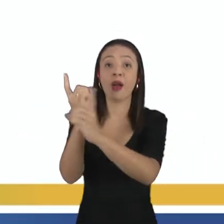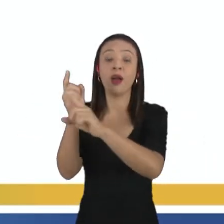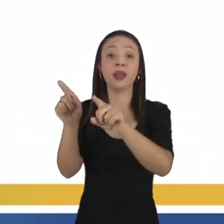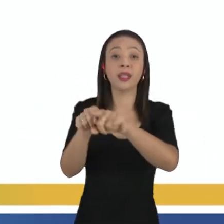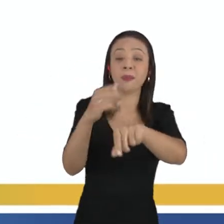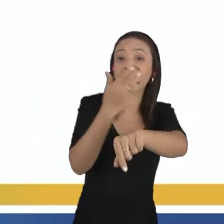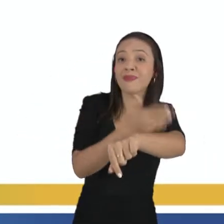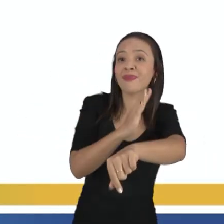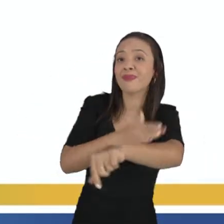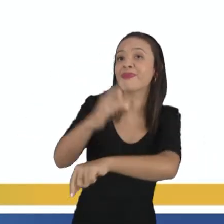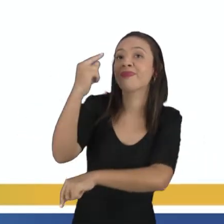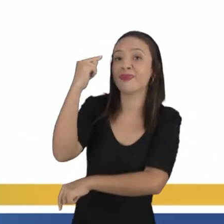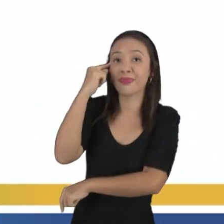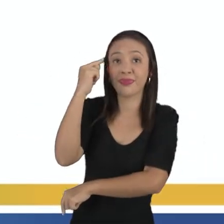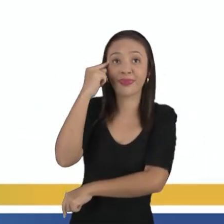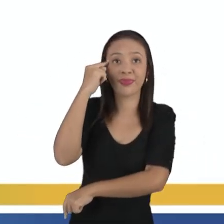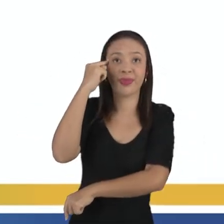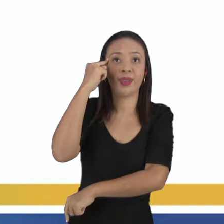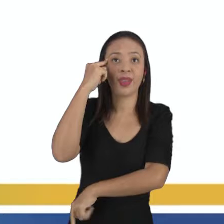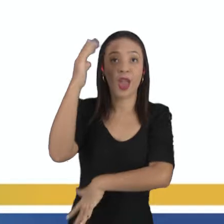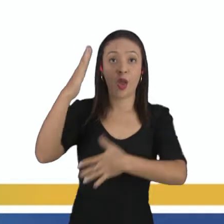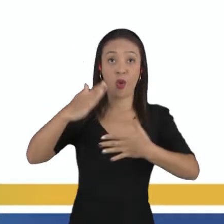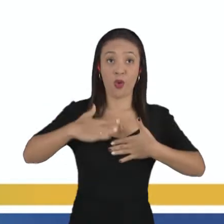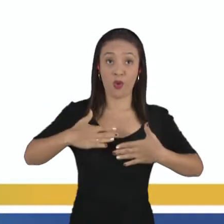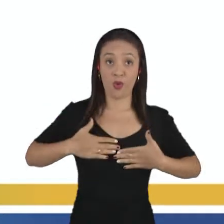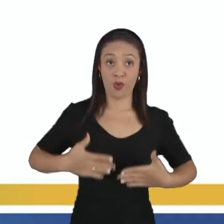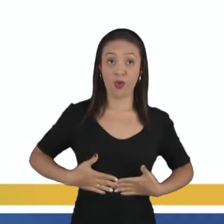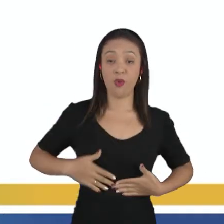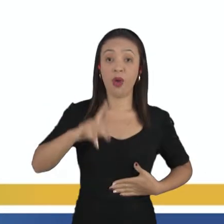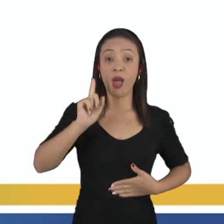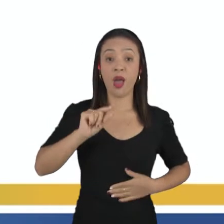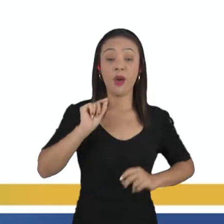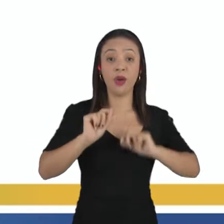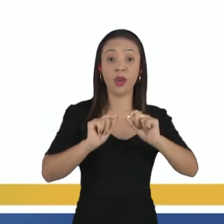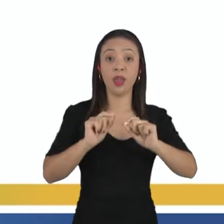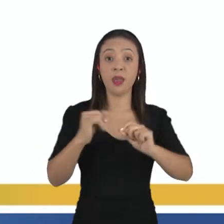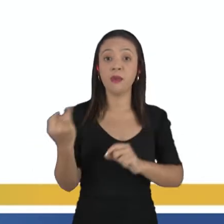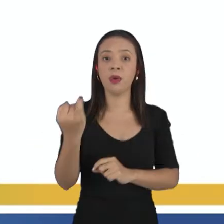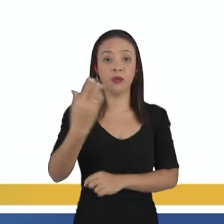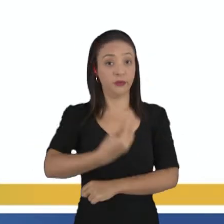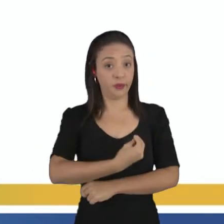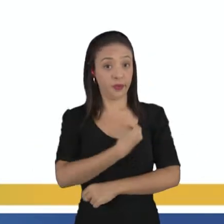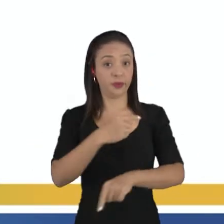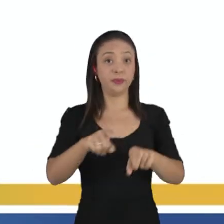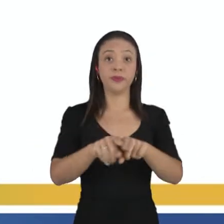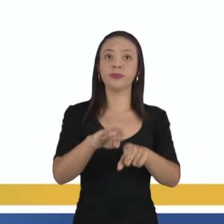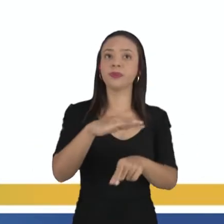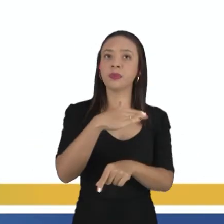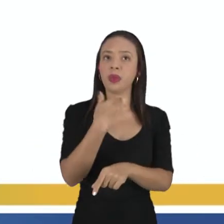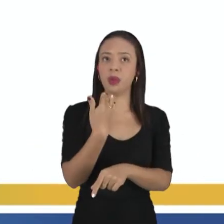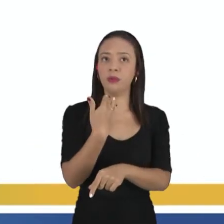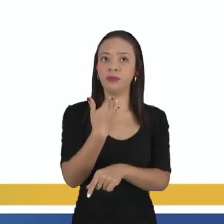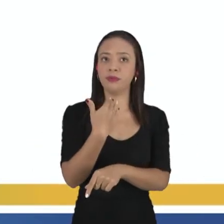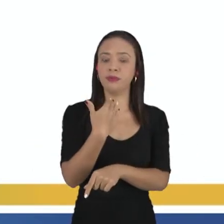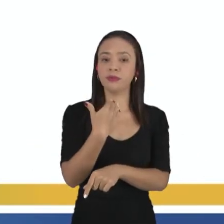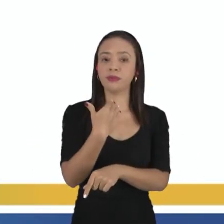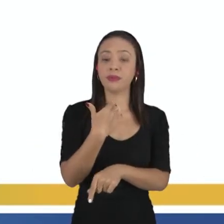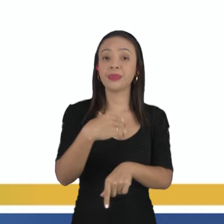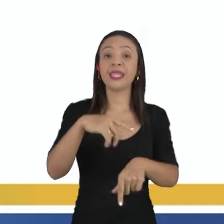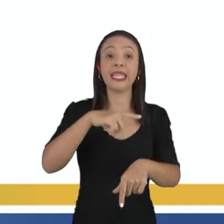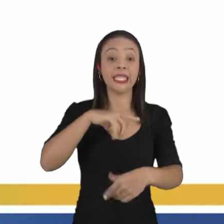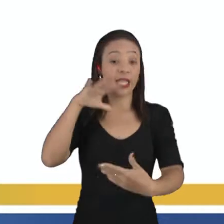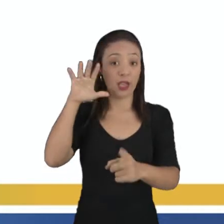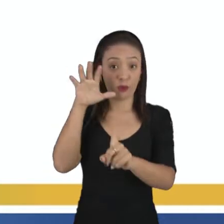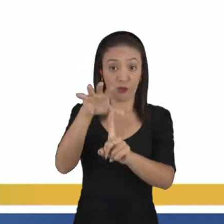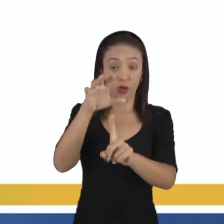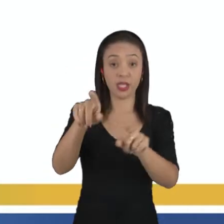práticas, pensamentos. Um corpo como condição para a vida e morte, que se afeta e que